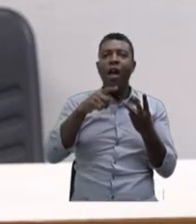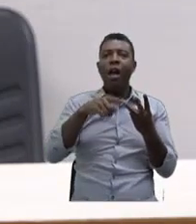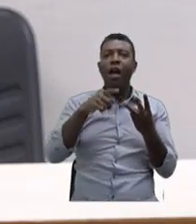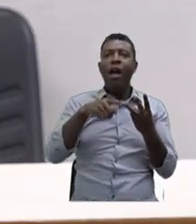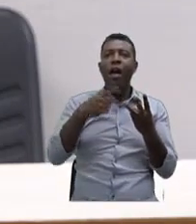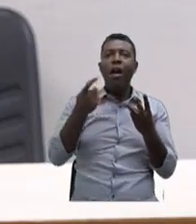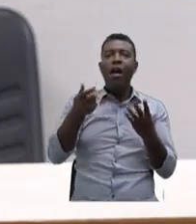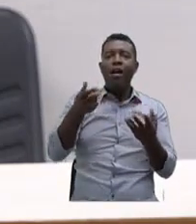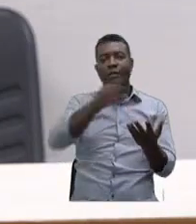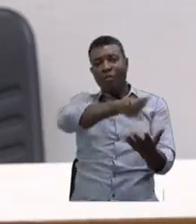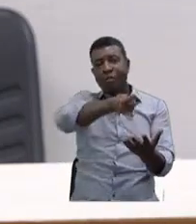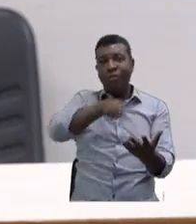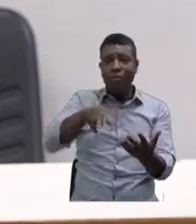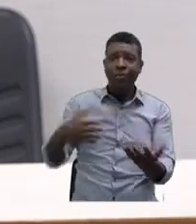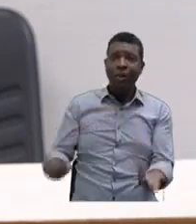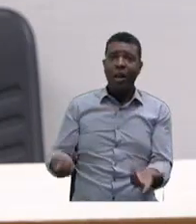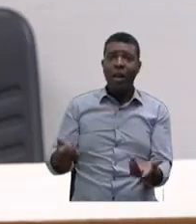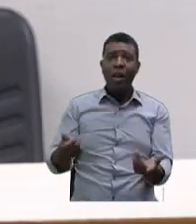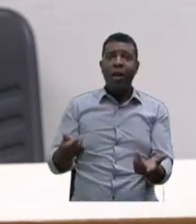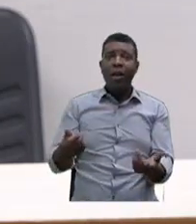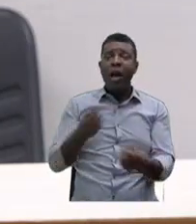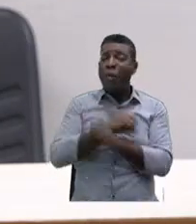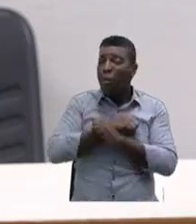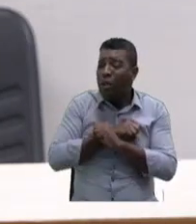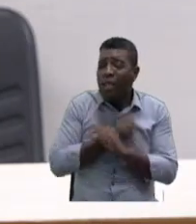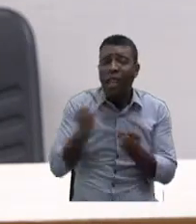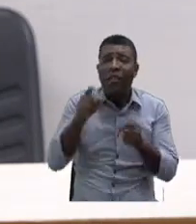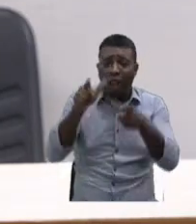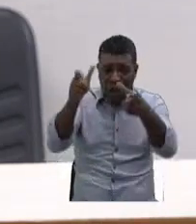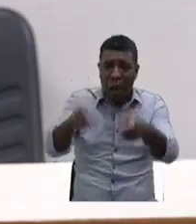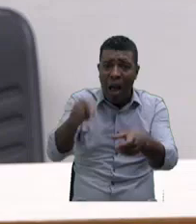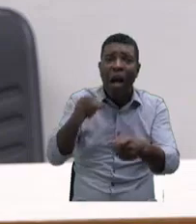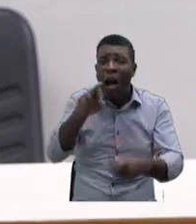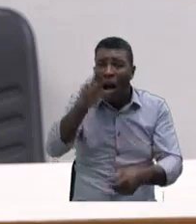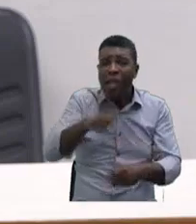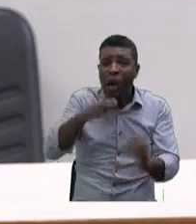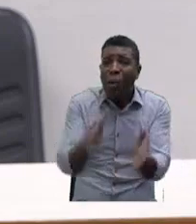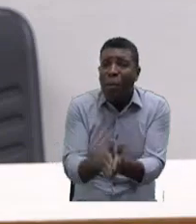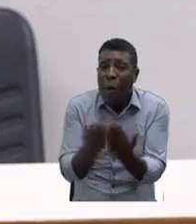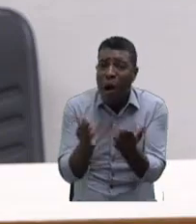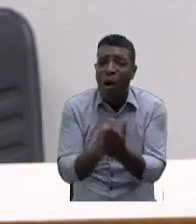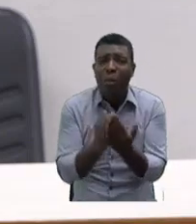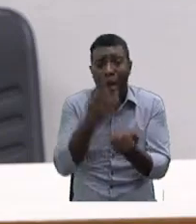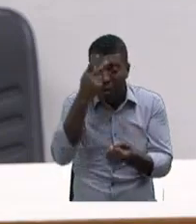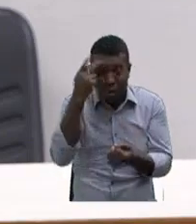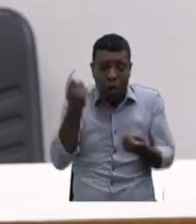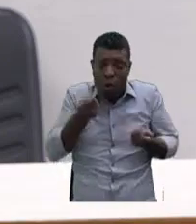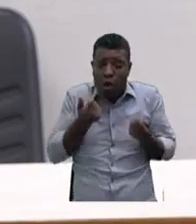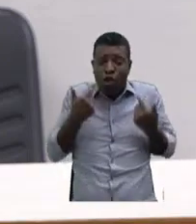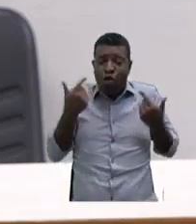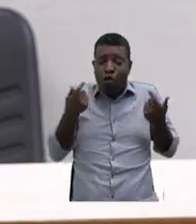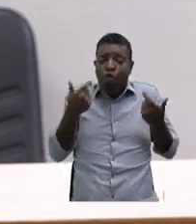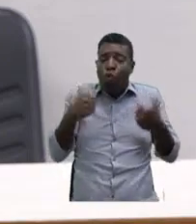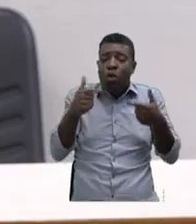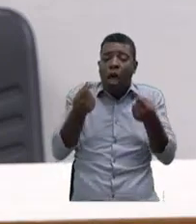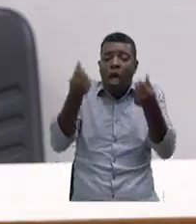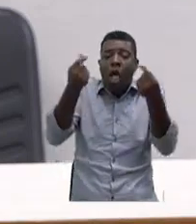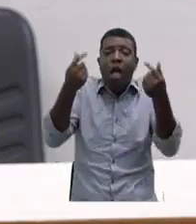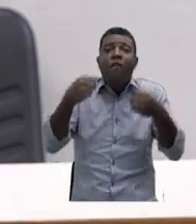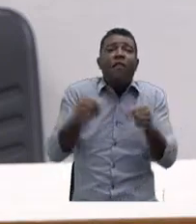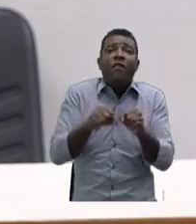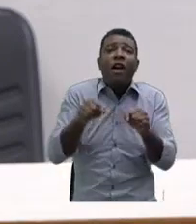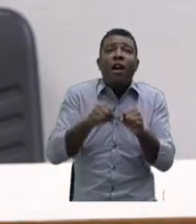que regiões pobres, onde as pessoas não têm condições nem de fazer projetos, que elas tenham